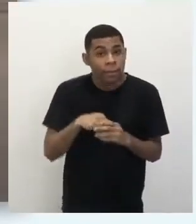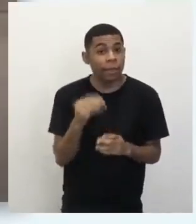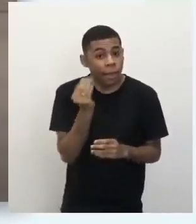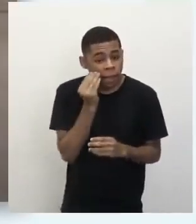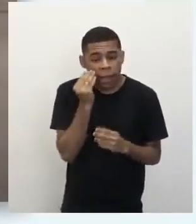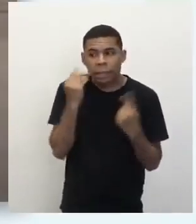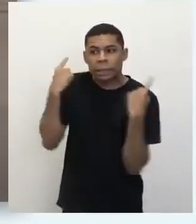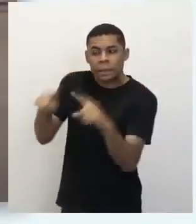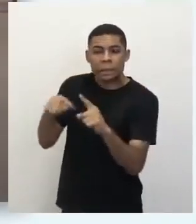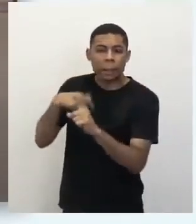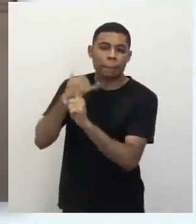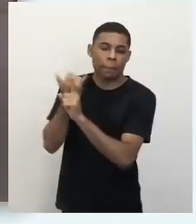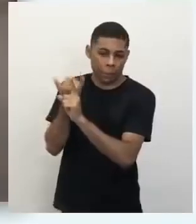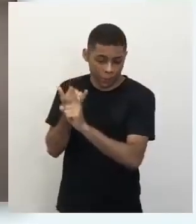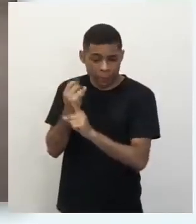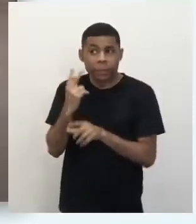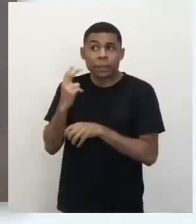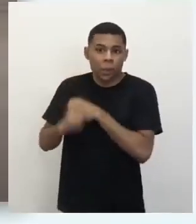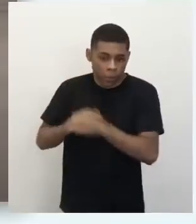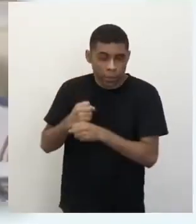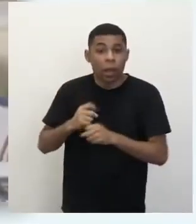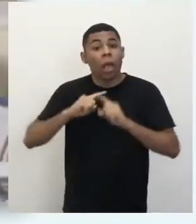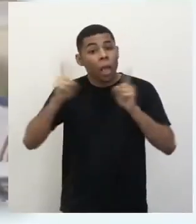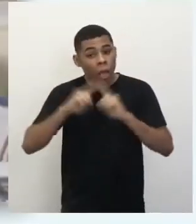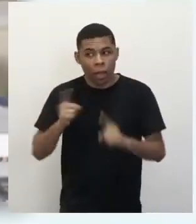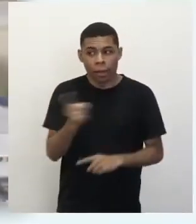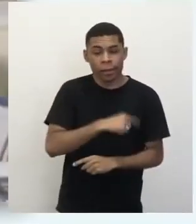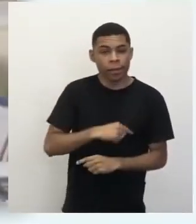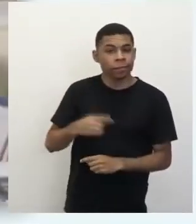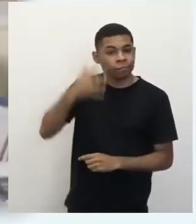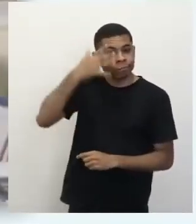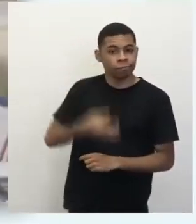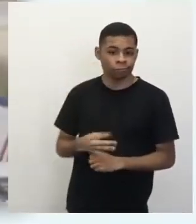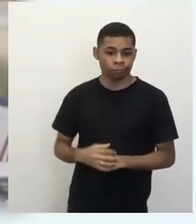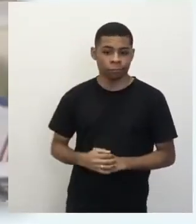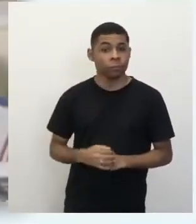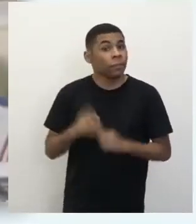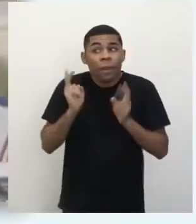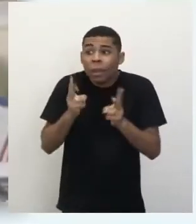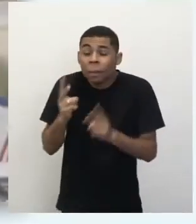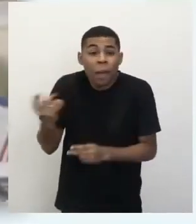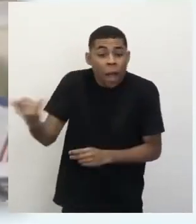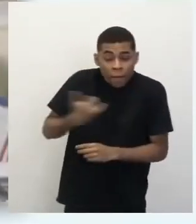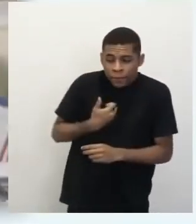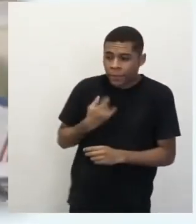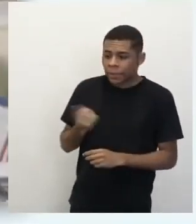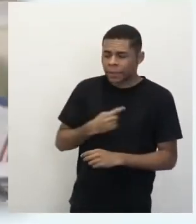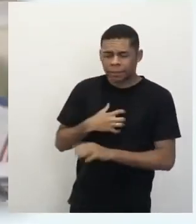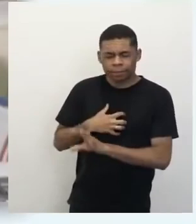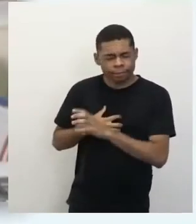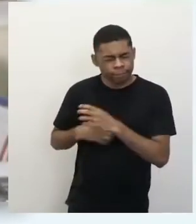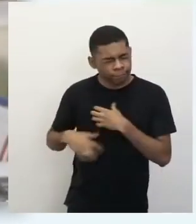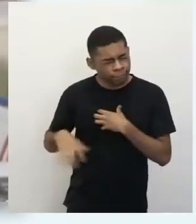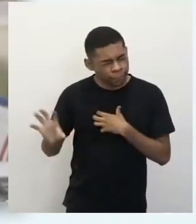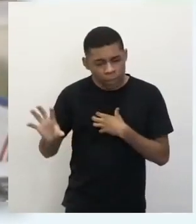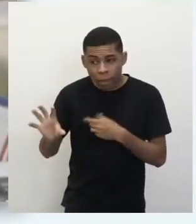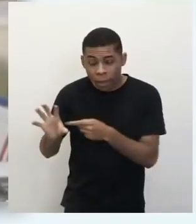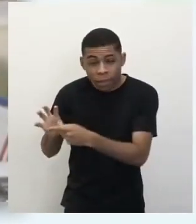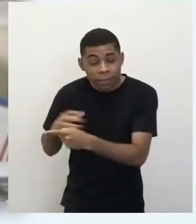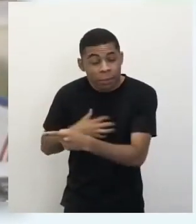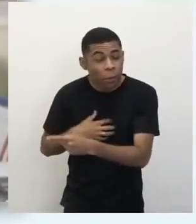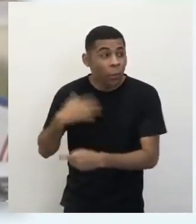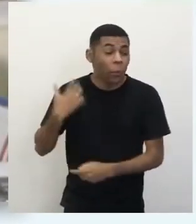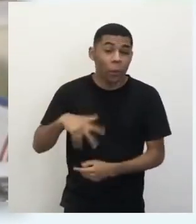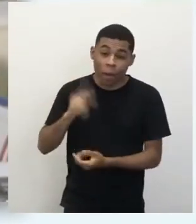anos. Toda reclamação é levada a sério. Tendo uma denúncia, a gente envolve o sentimento de alguém, né? E o sentimento do outro